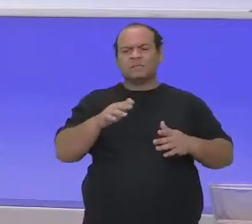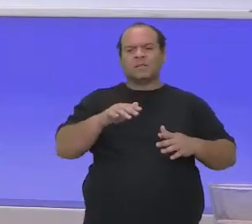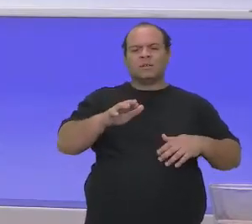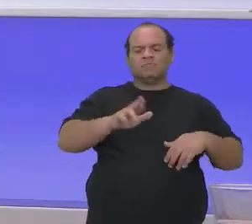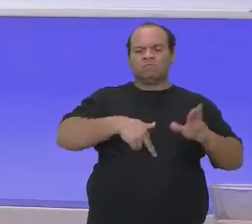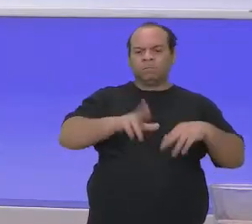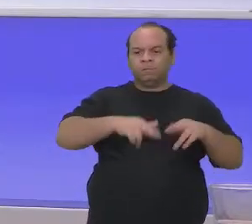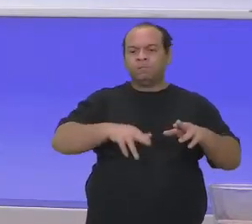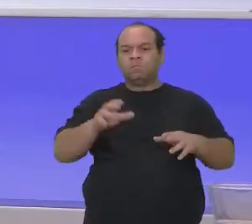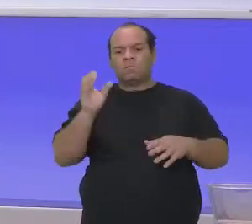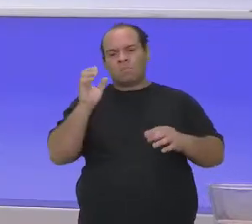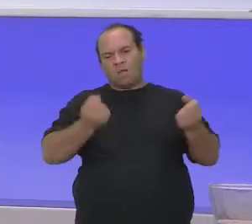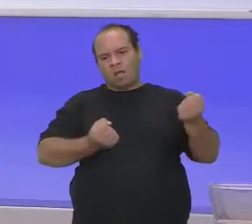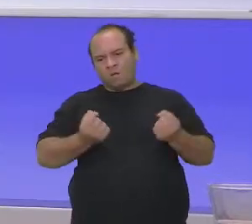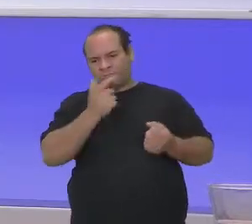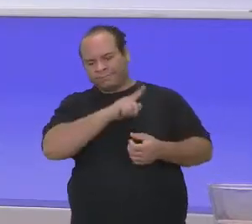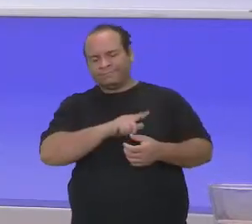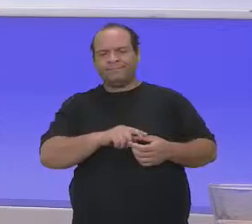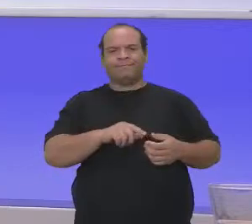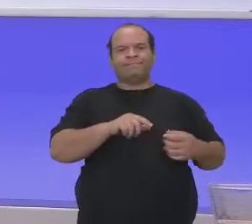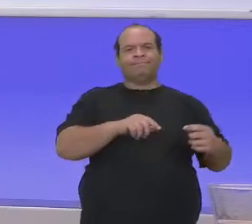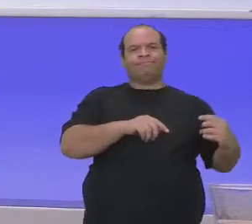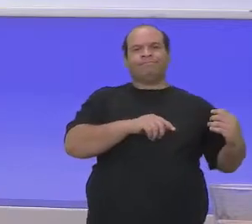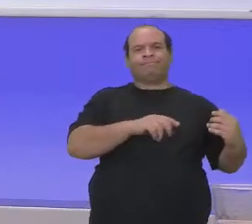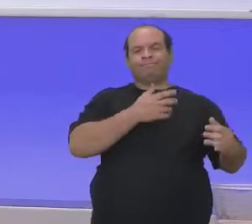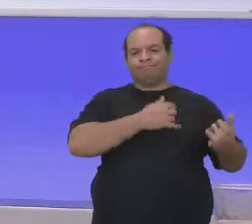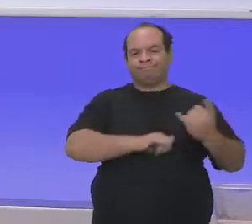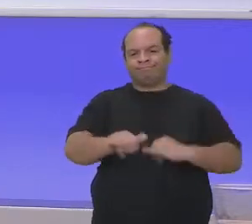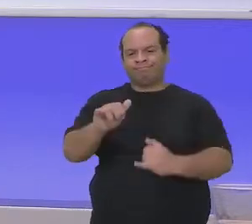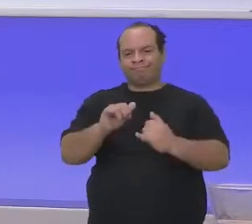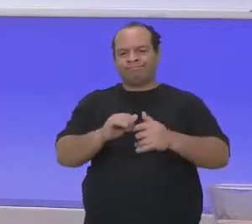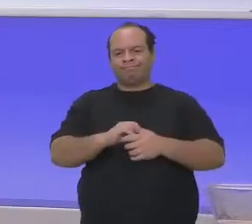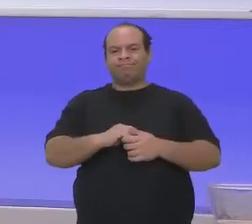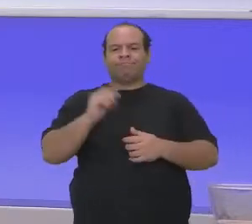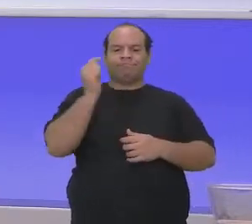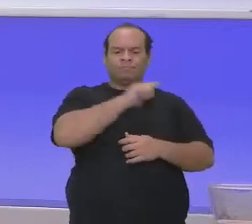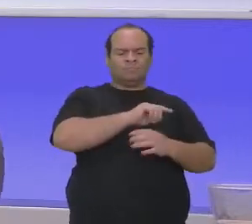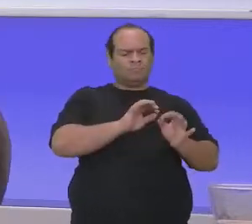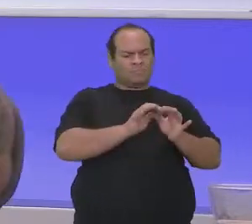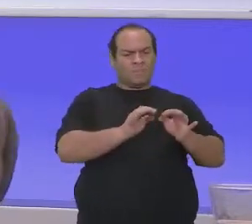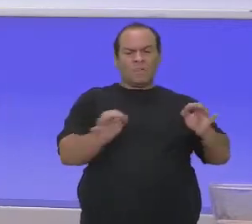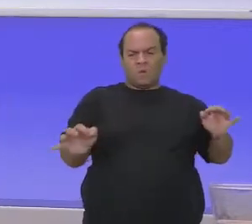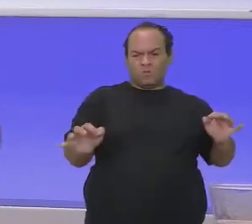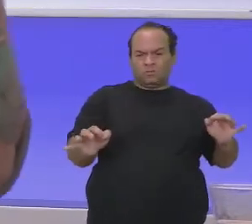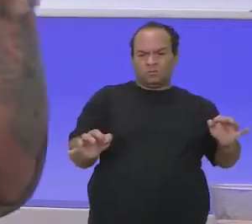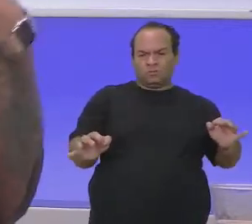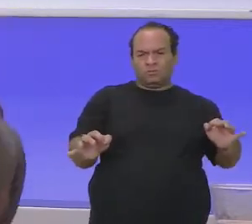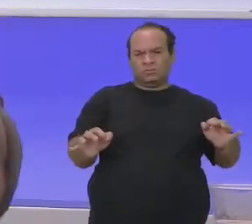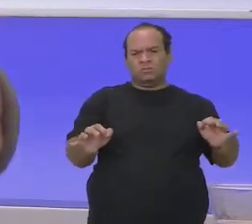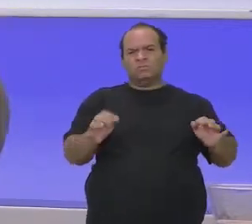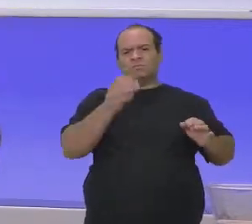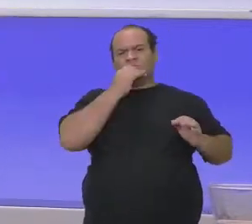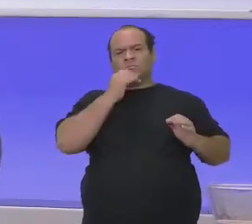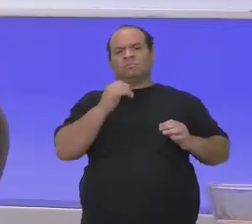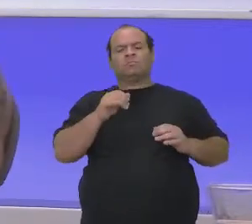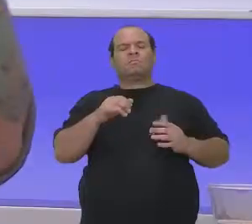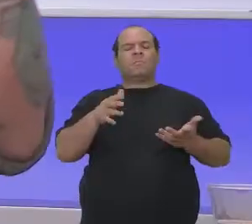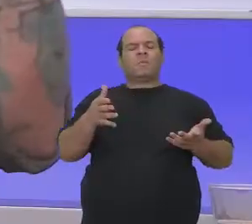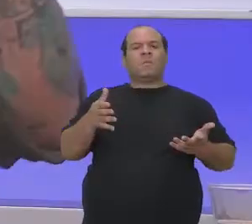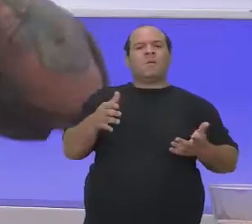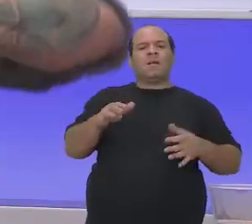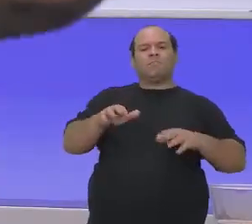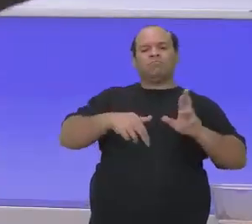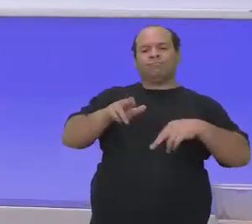uma analogia, assim, que ela carrega a energia em longas distâncias. Então, quando você está numa rodovia, no carro, e você